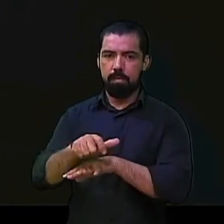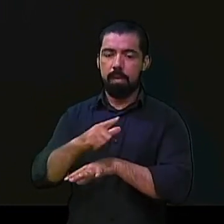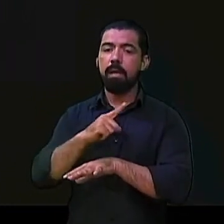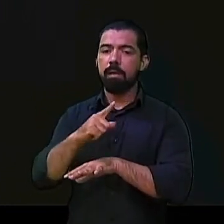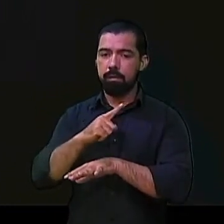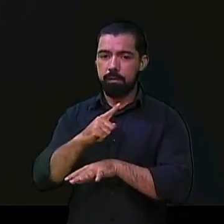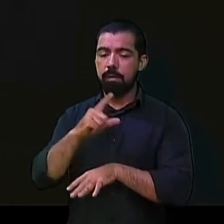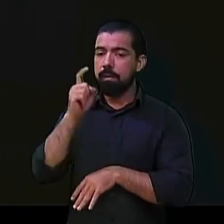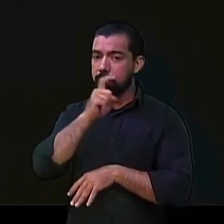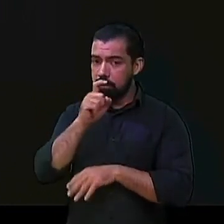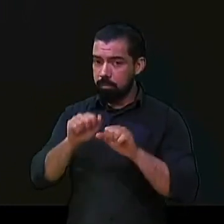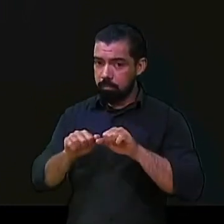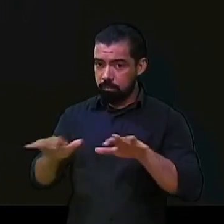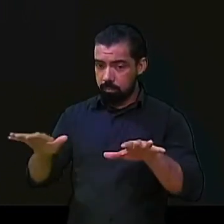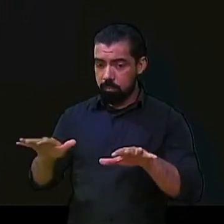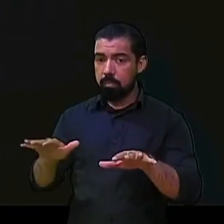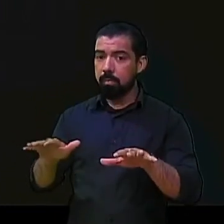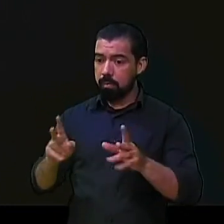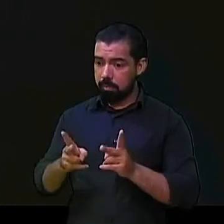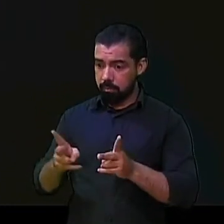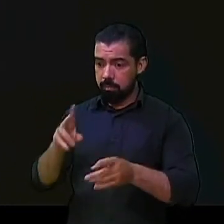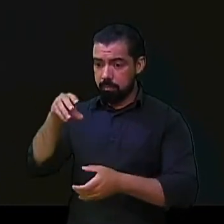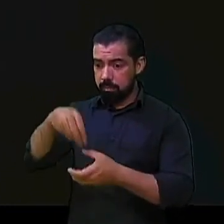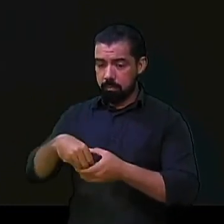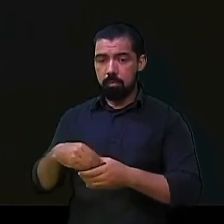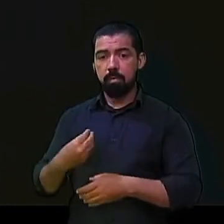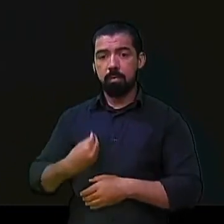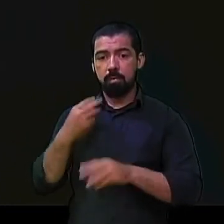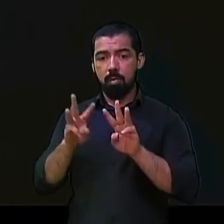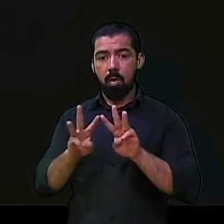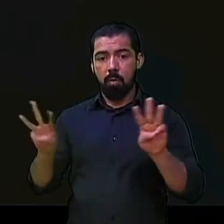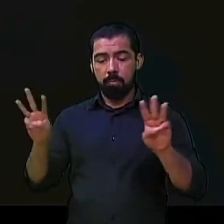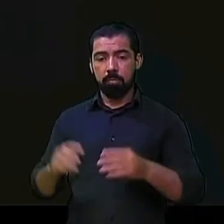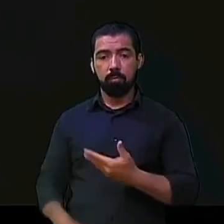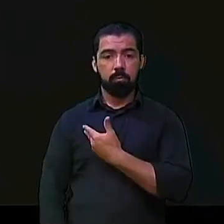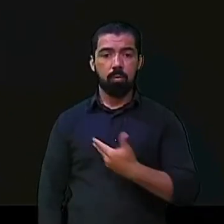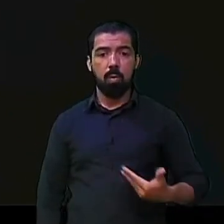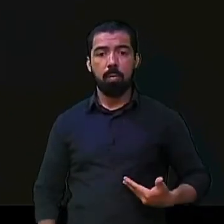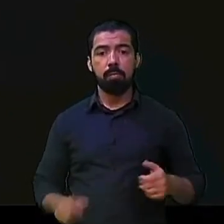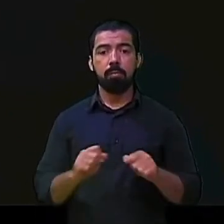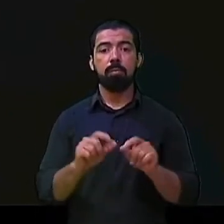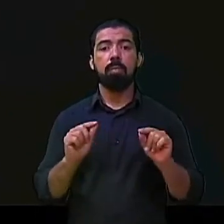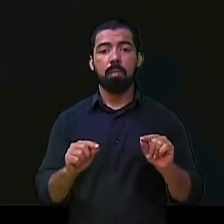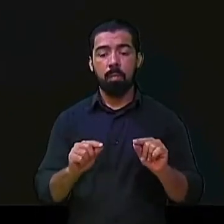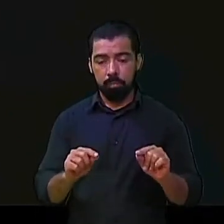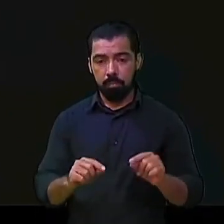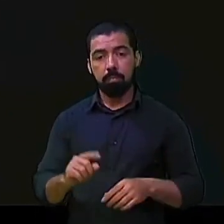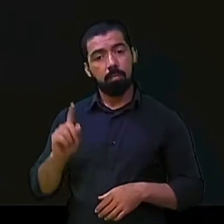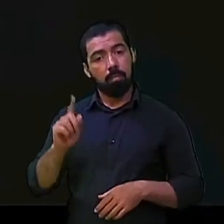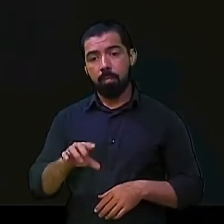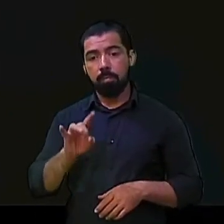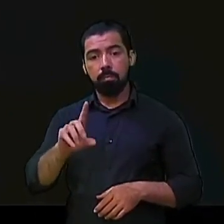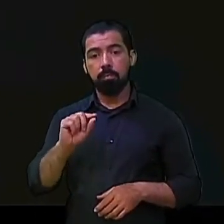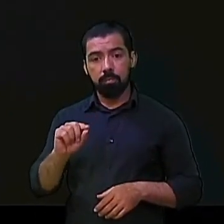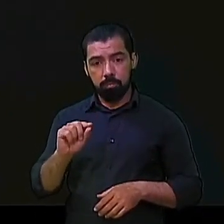mentira divulgada e mantida dentro de um site. E o que o governo faz é apenas e tão